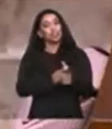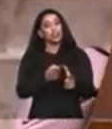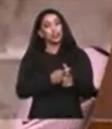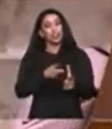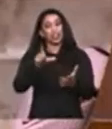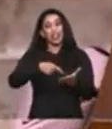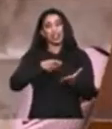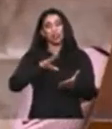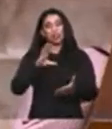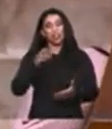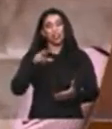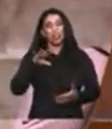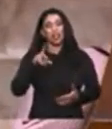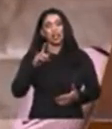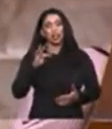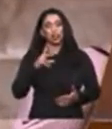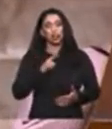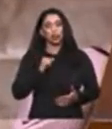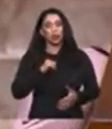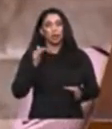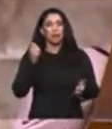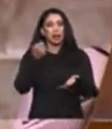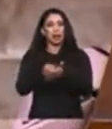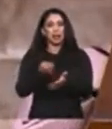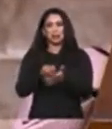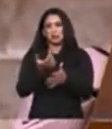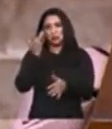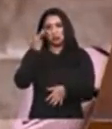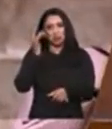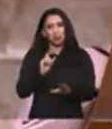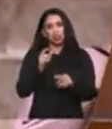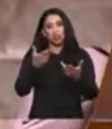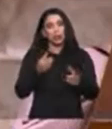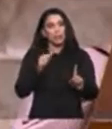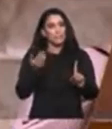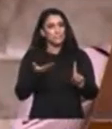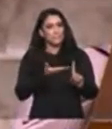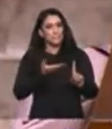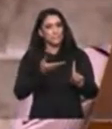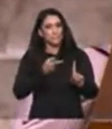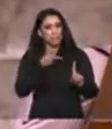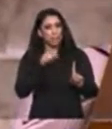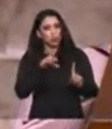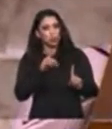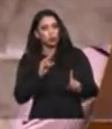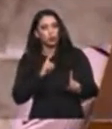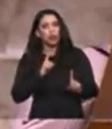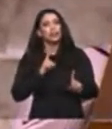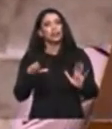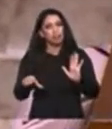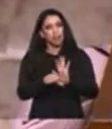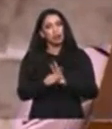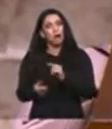crédito eram cobertos por depósito de origem desconhecida. Ao réu Pedro Paulo Bergamaschi foram imputados crimes de